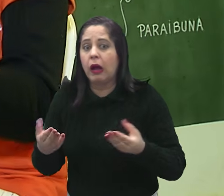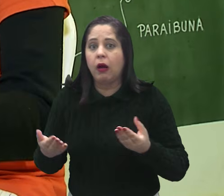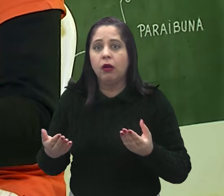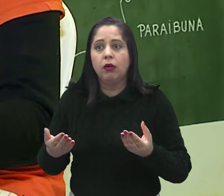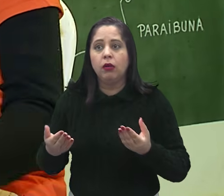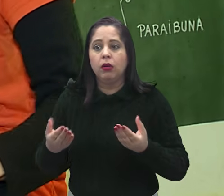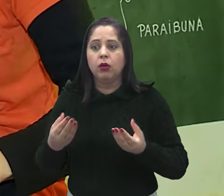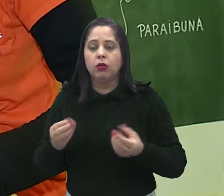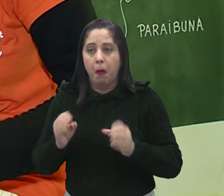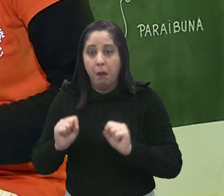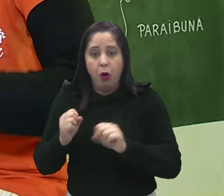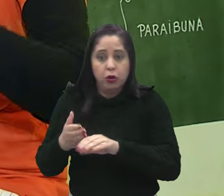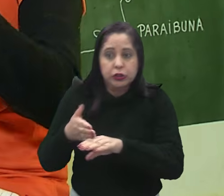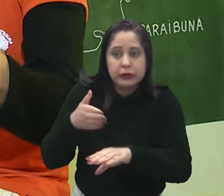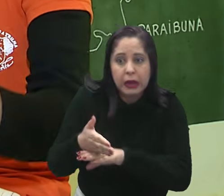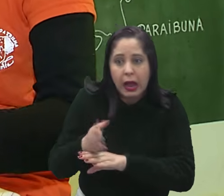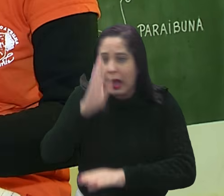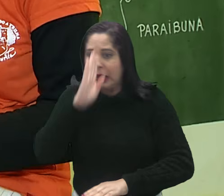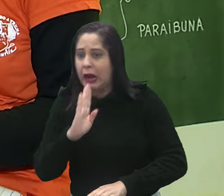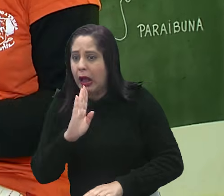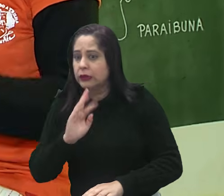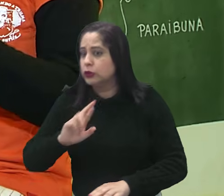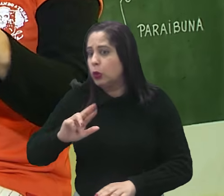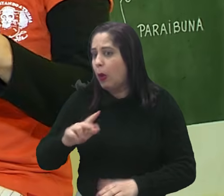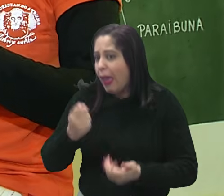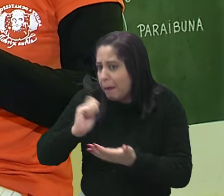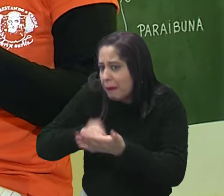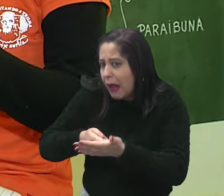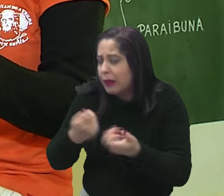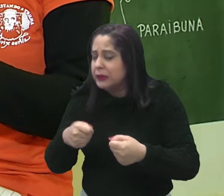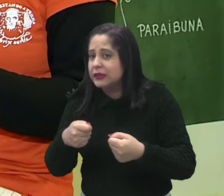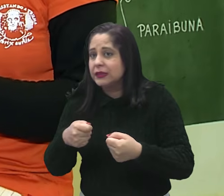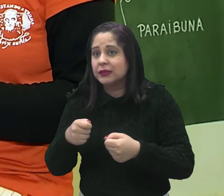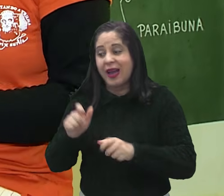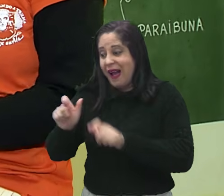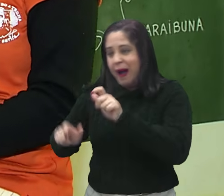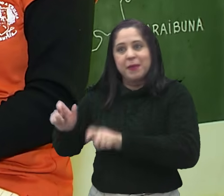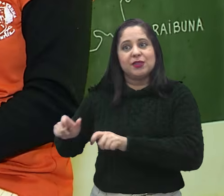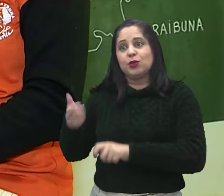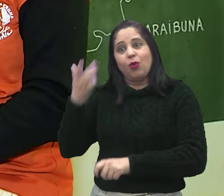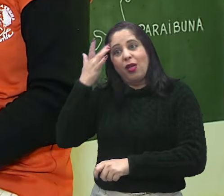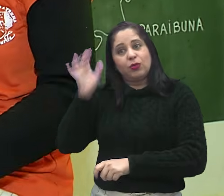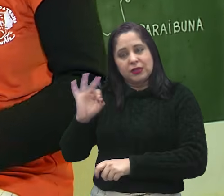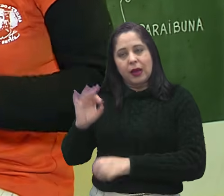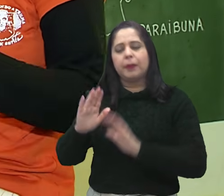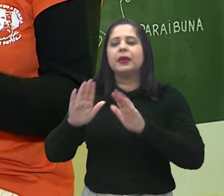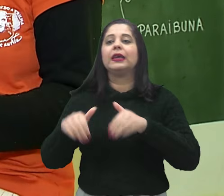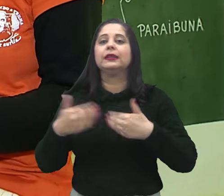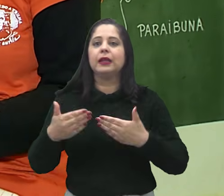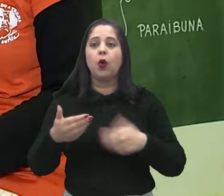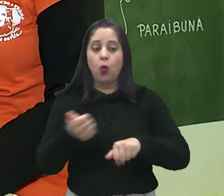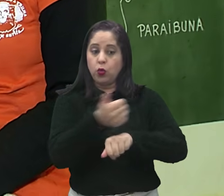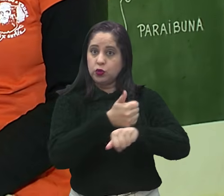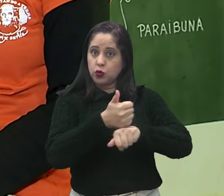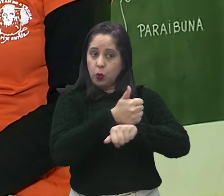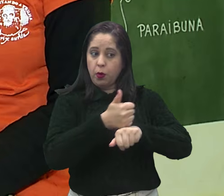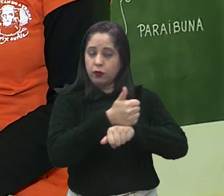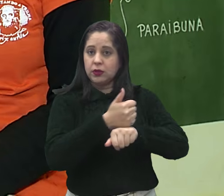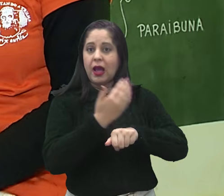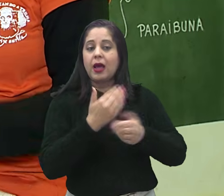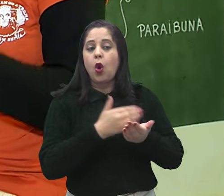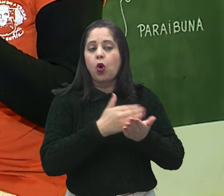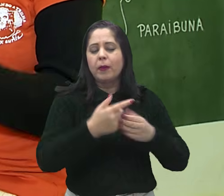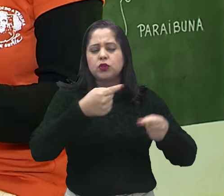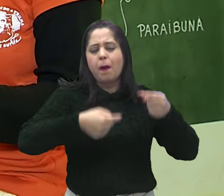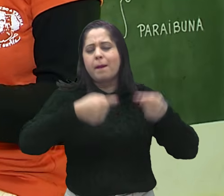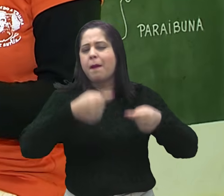não sabe nem se pode entrar, se é de graça, se não é de graça, enfim. Então essa discussão na década de 70 se iniciou